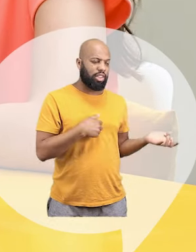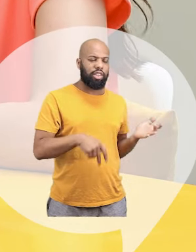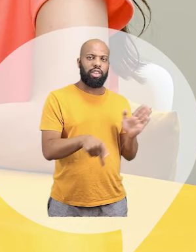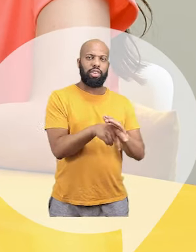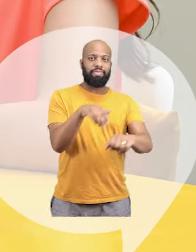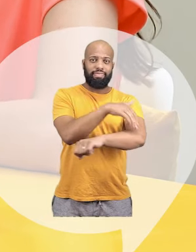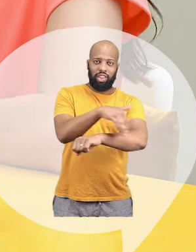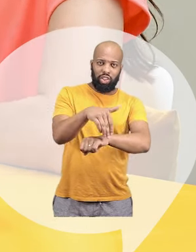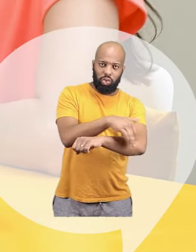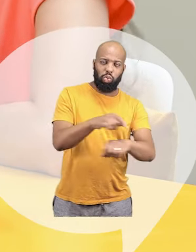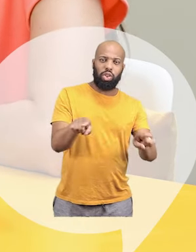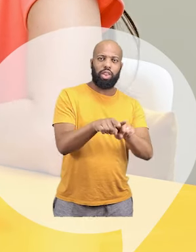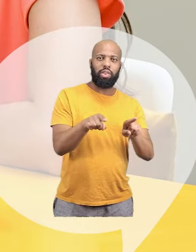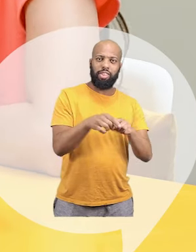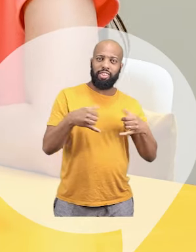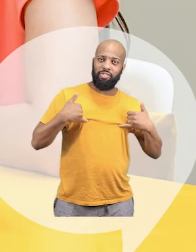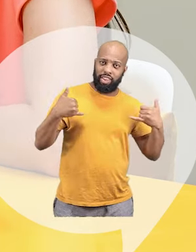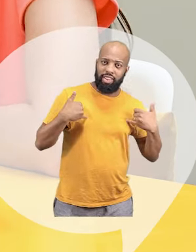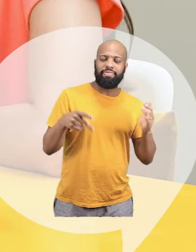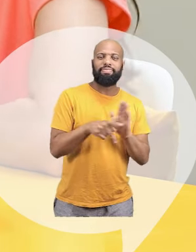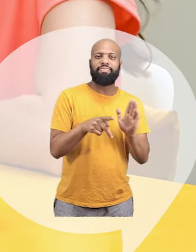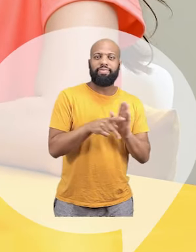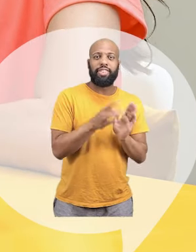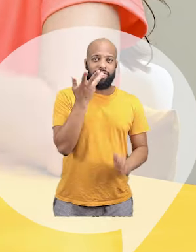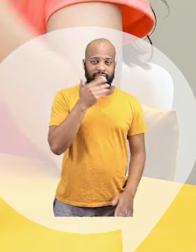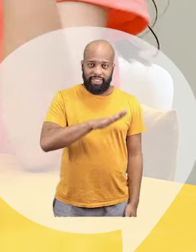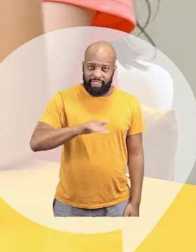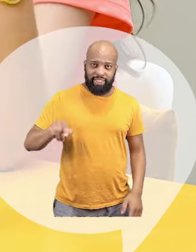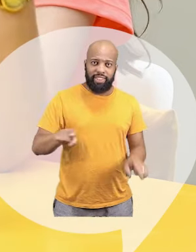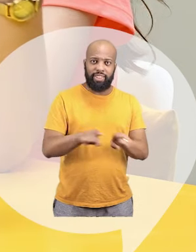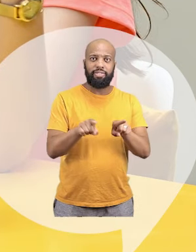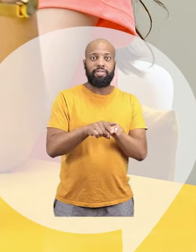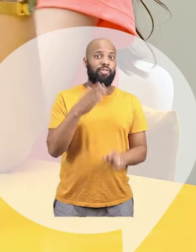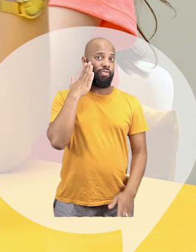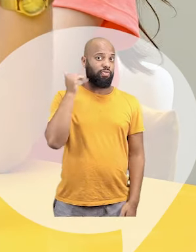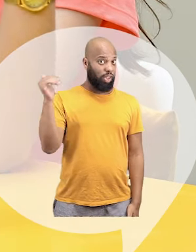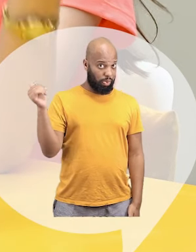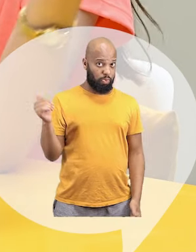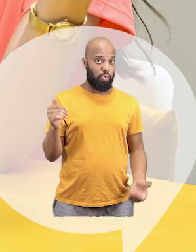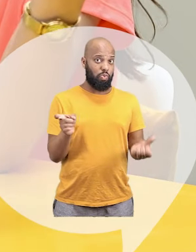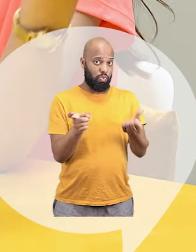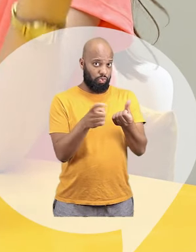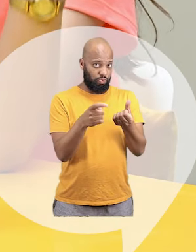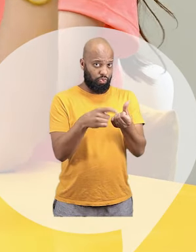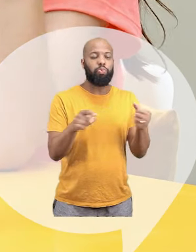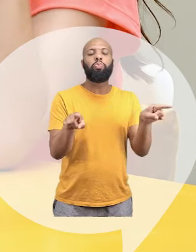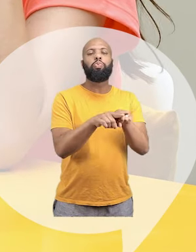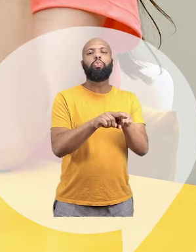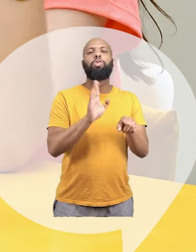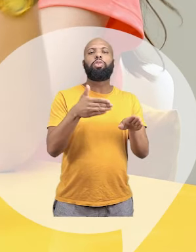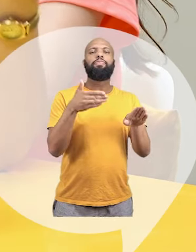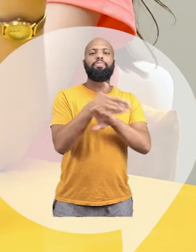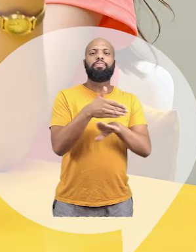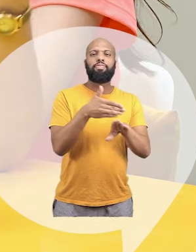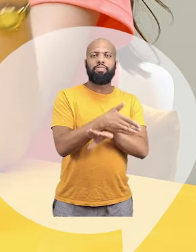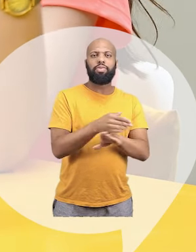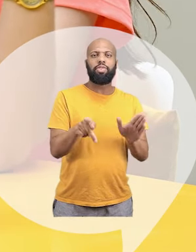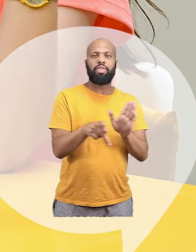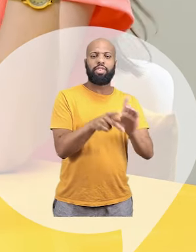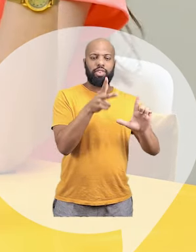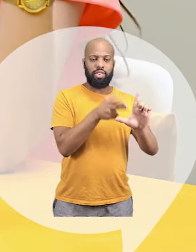tocou na rua já tô com o aniversário de criança é super viralizado no Tik Tok já